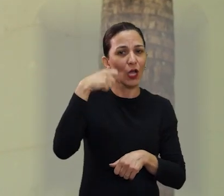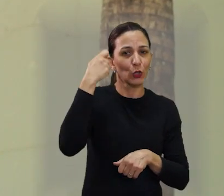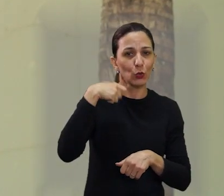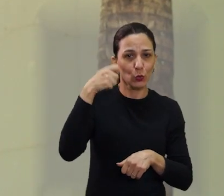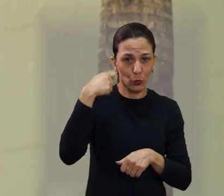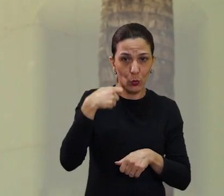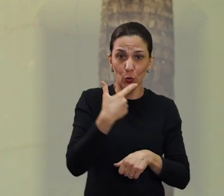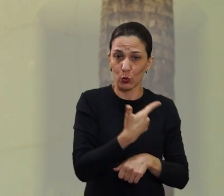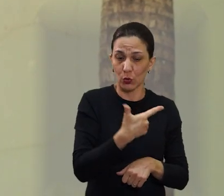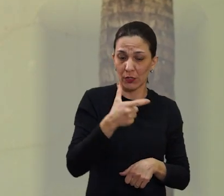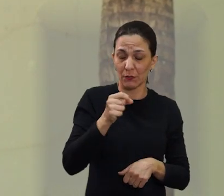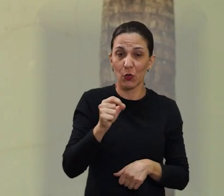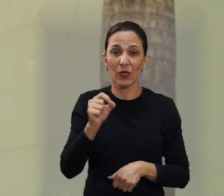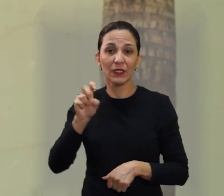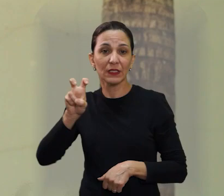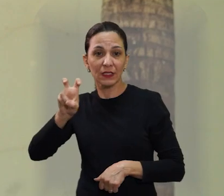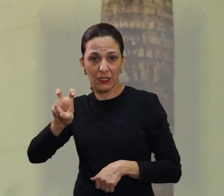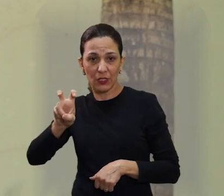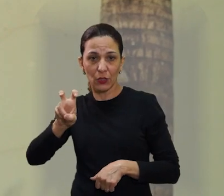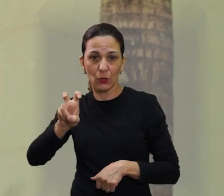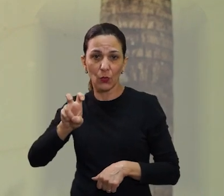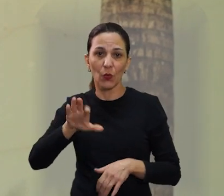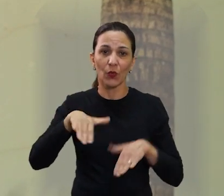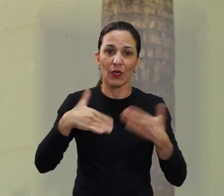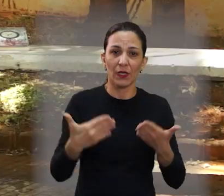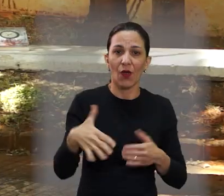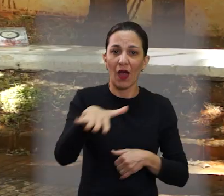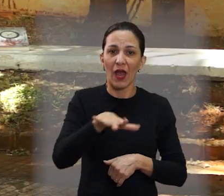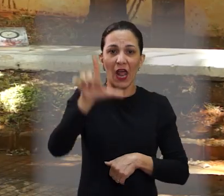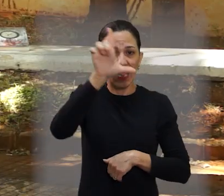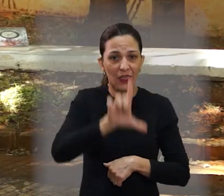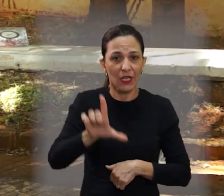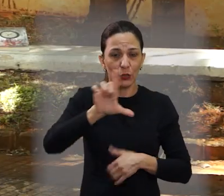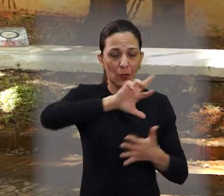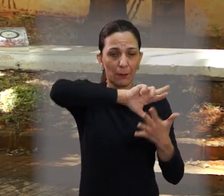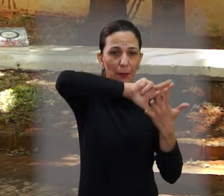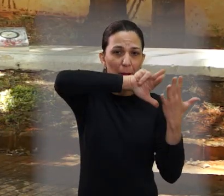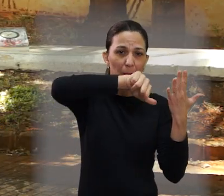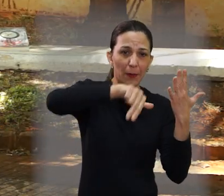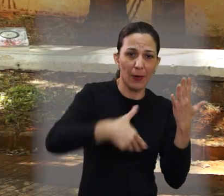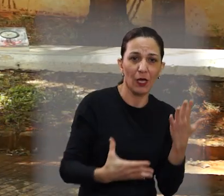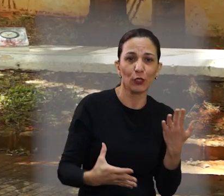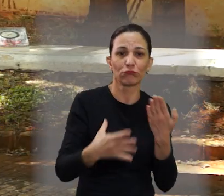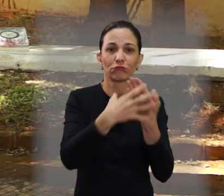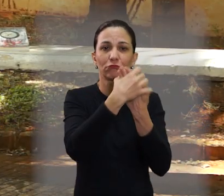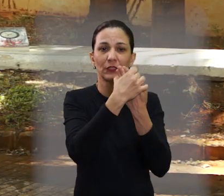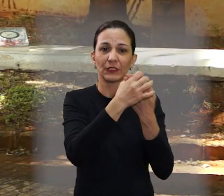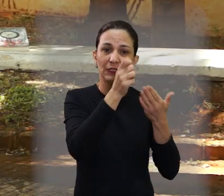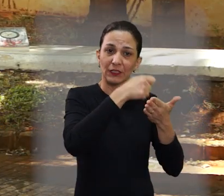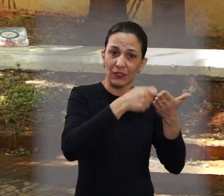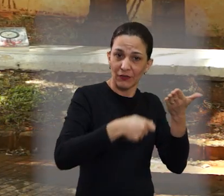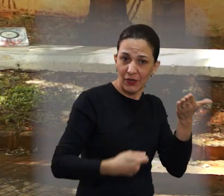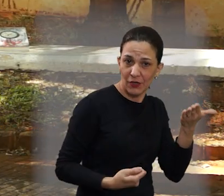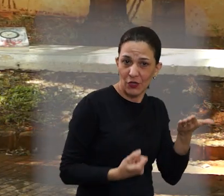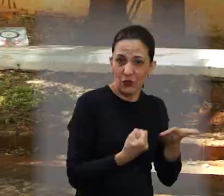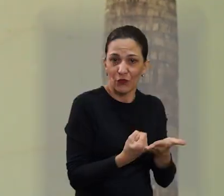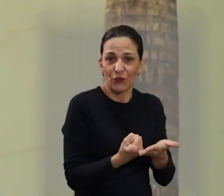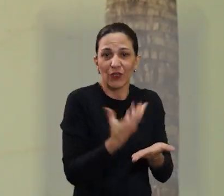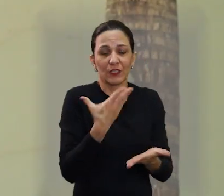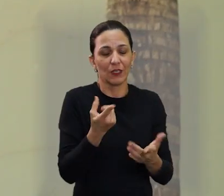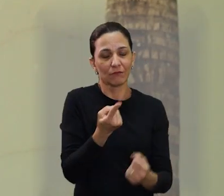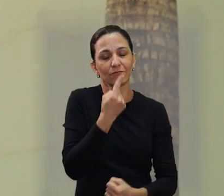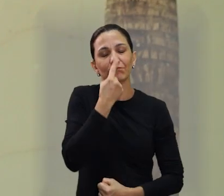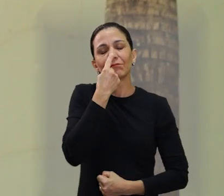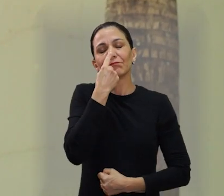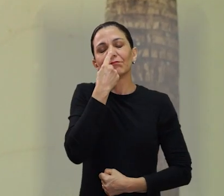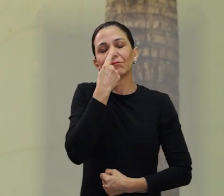1995, depois em 2005 eu fiz técnico ator. Então tudo engloba. Eu sempre gostei dessa questão da ficção. E